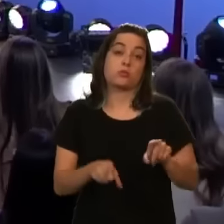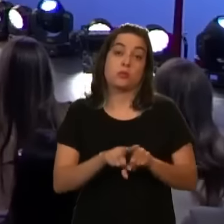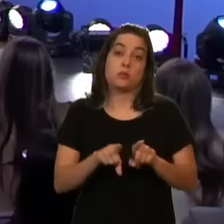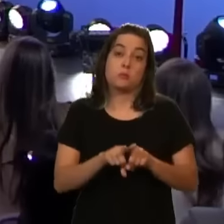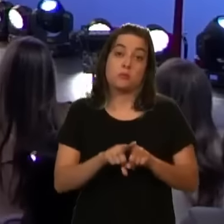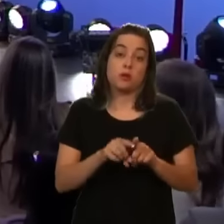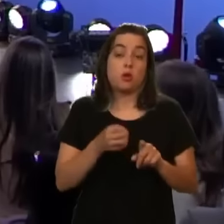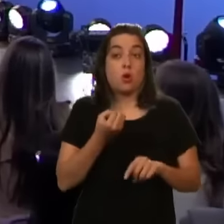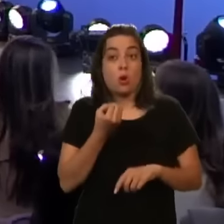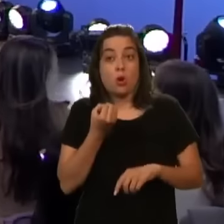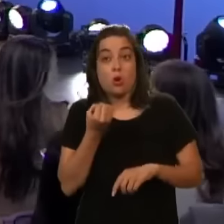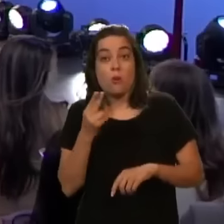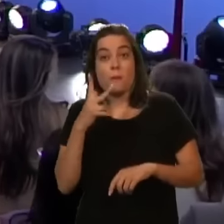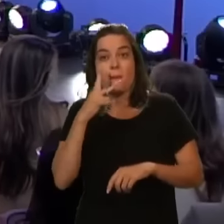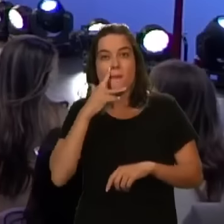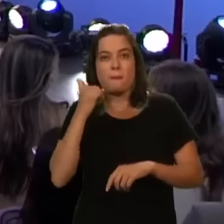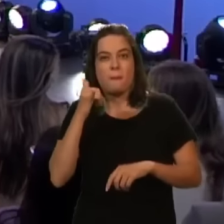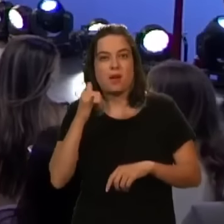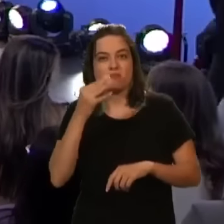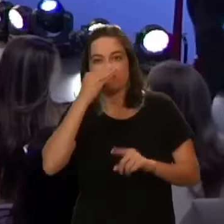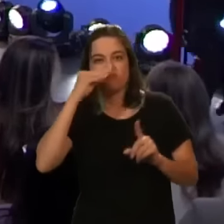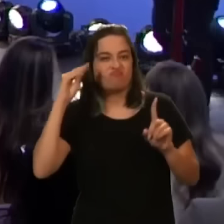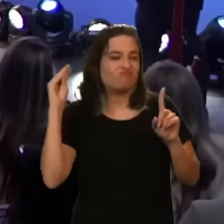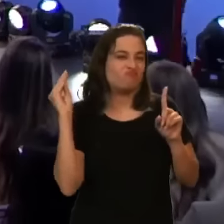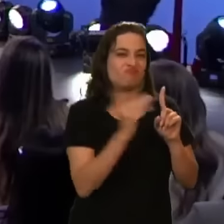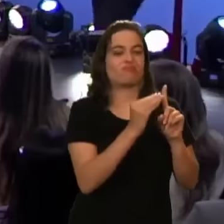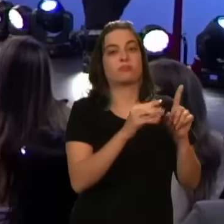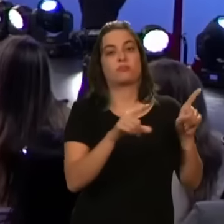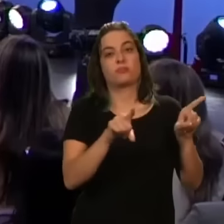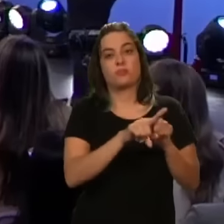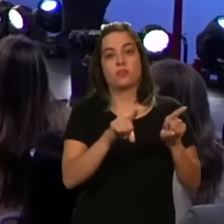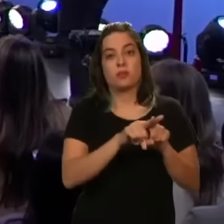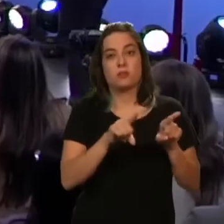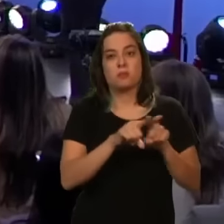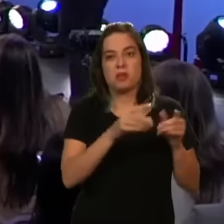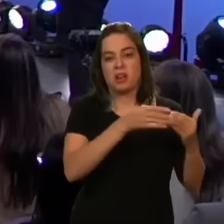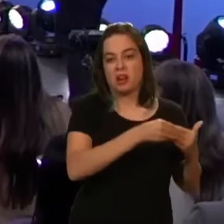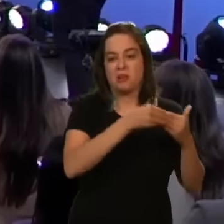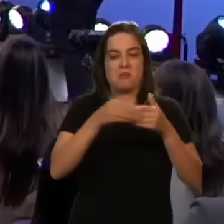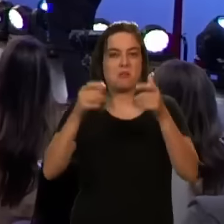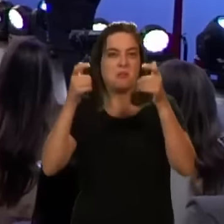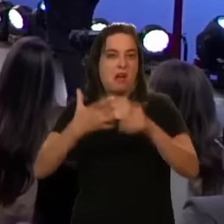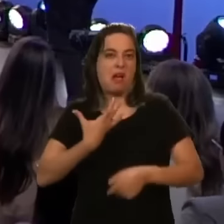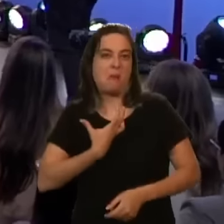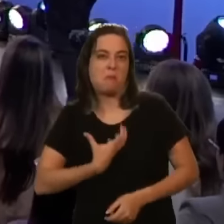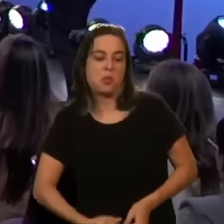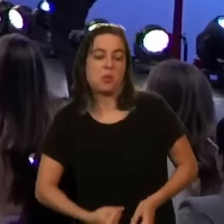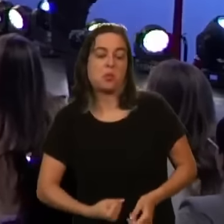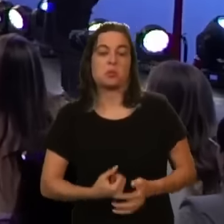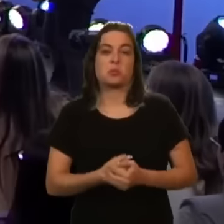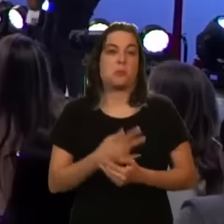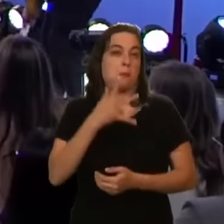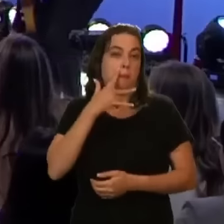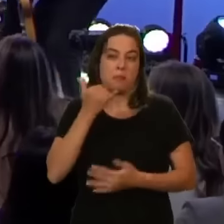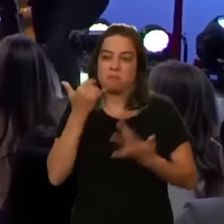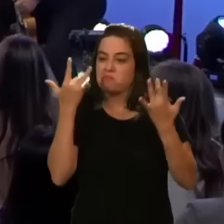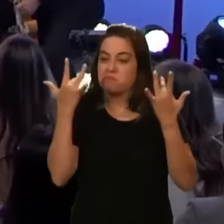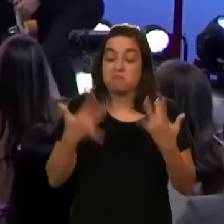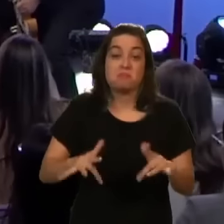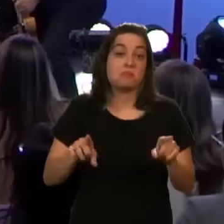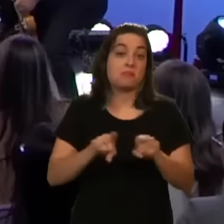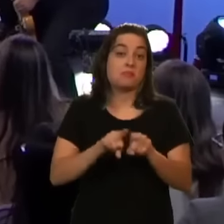ou você foi rejeitada pelo seu pai, o seu pai que levou sua mãe na clínica de aborto, seu pai que não te queria, você